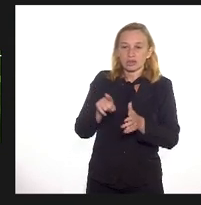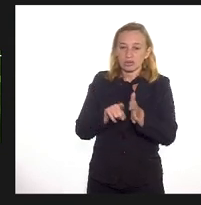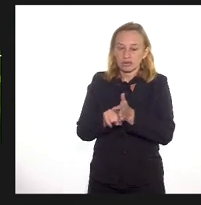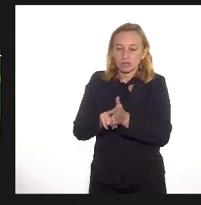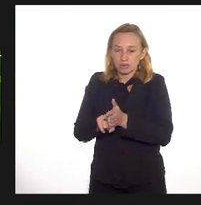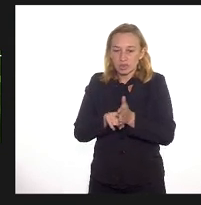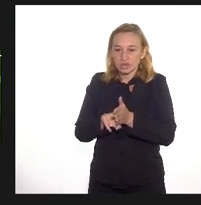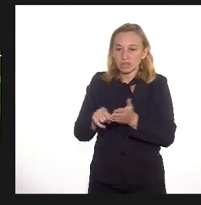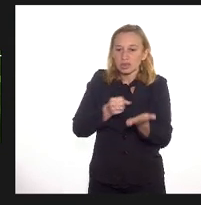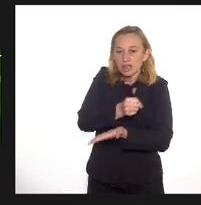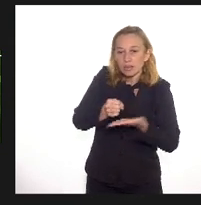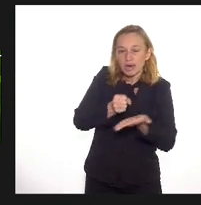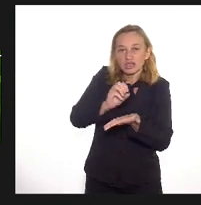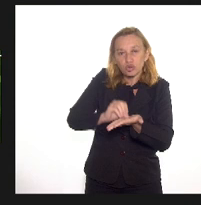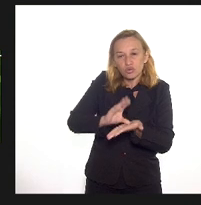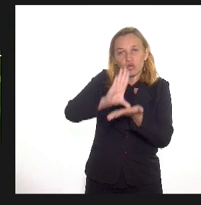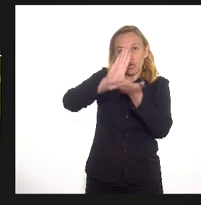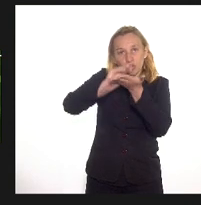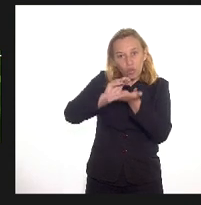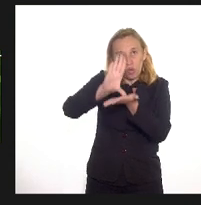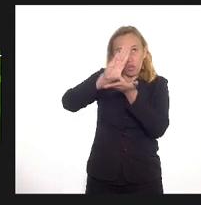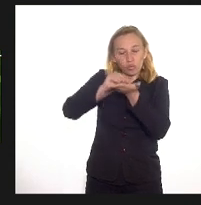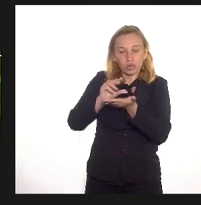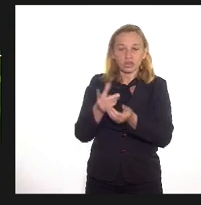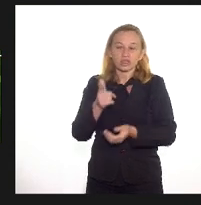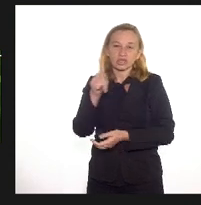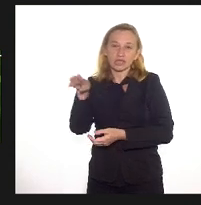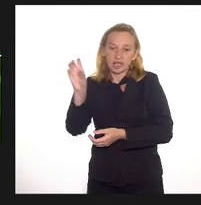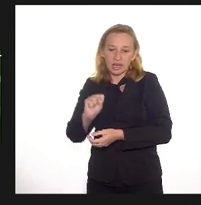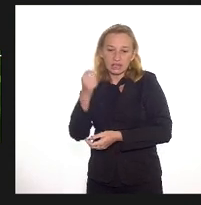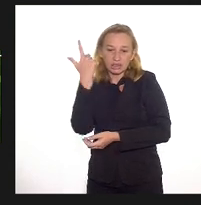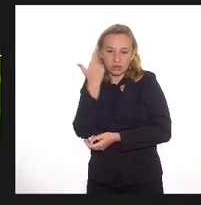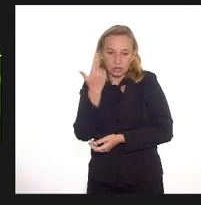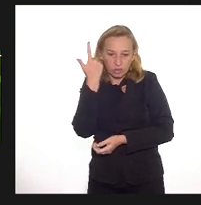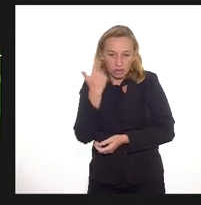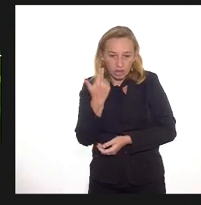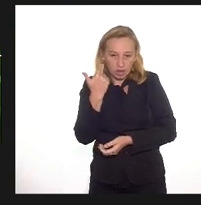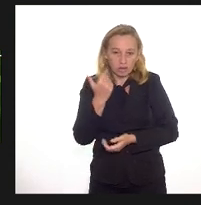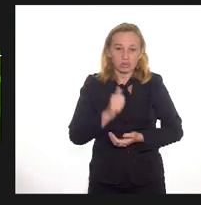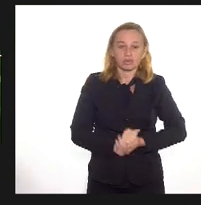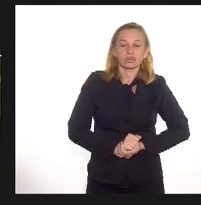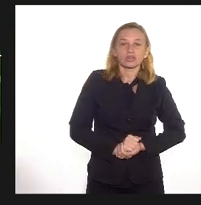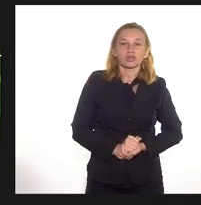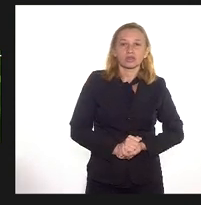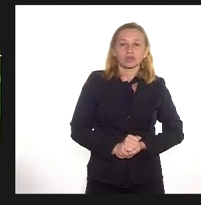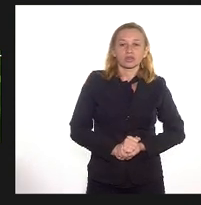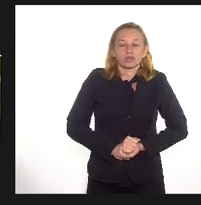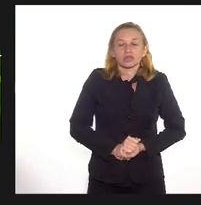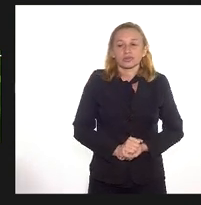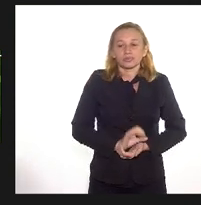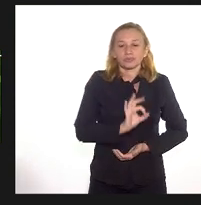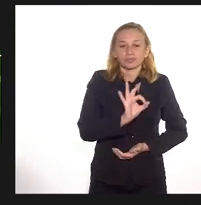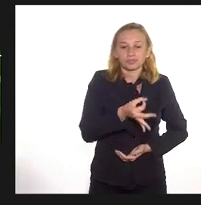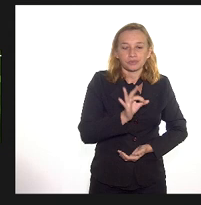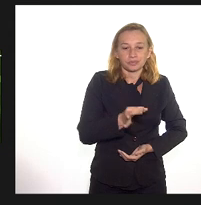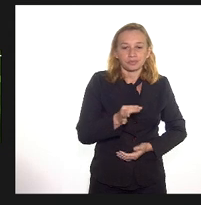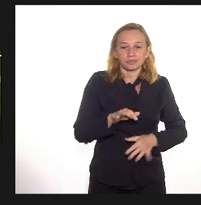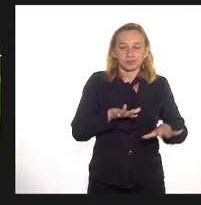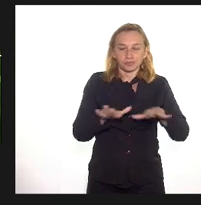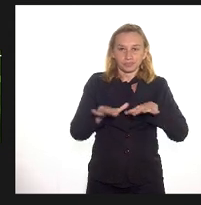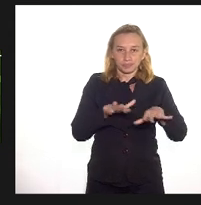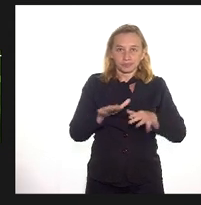campo com base no volume de gás natural, no caso, convertido em petróleo equivalente, efetivamente